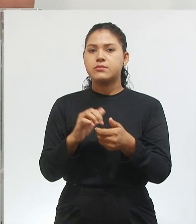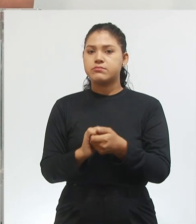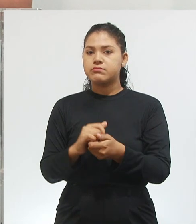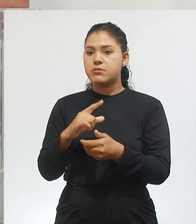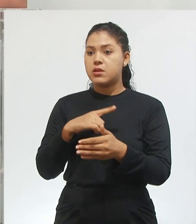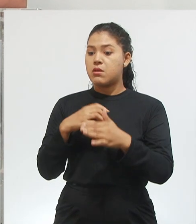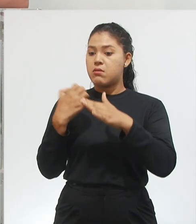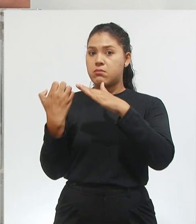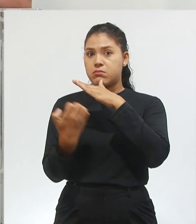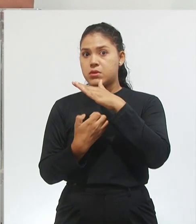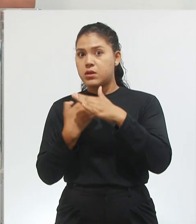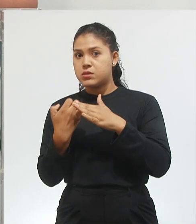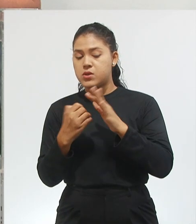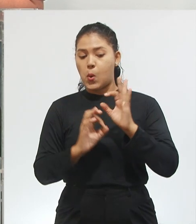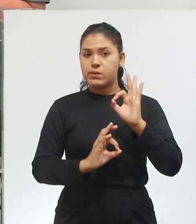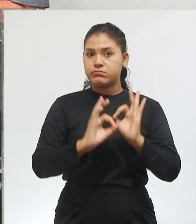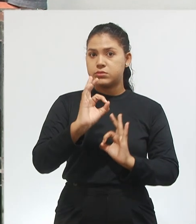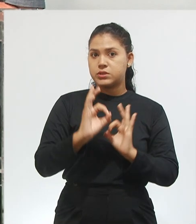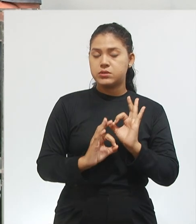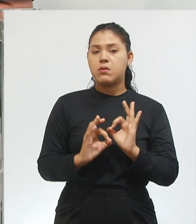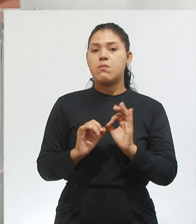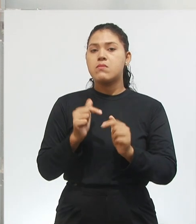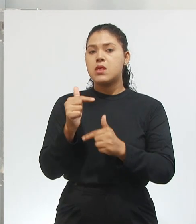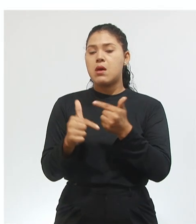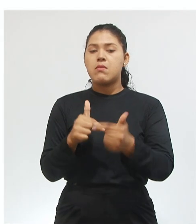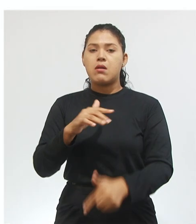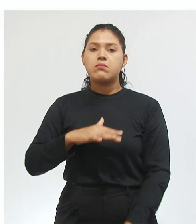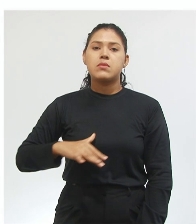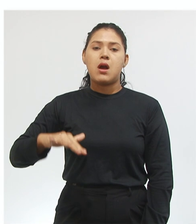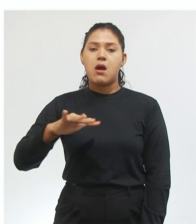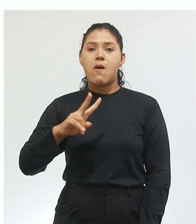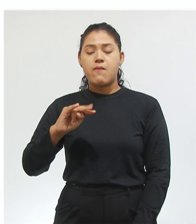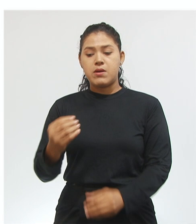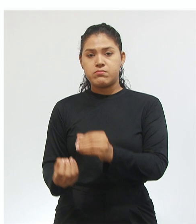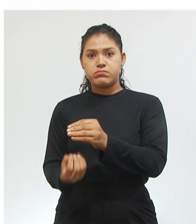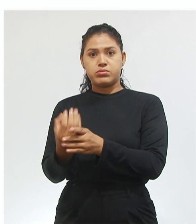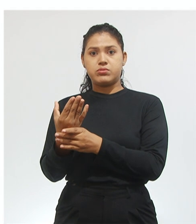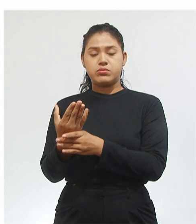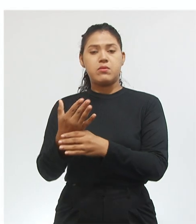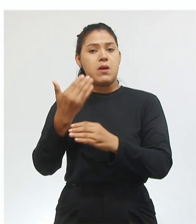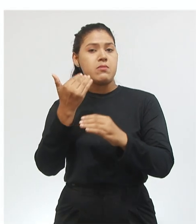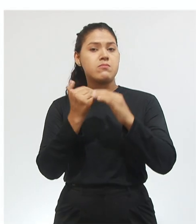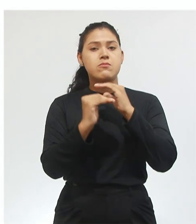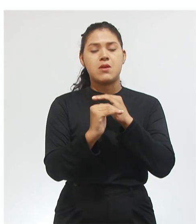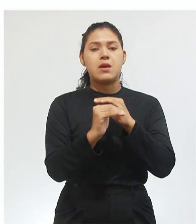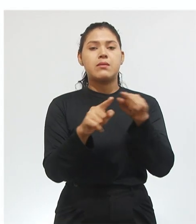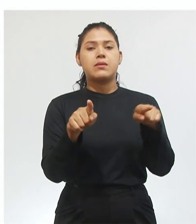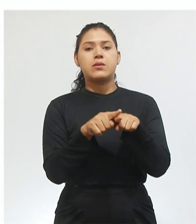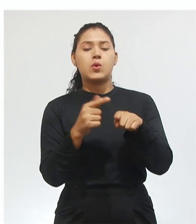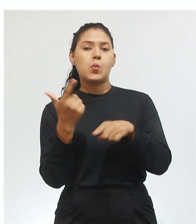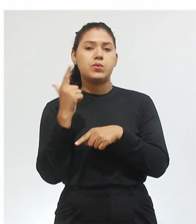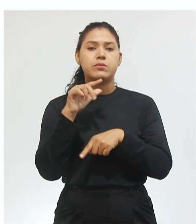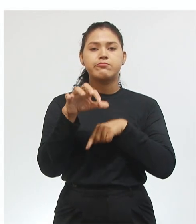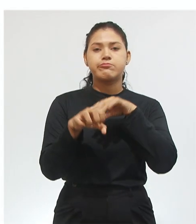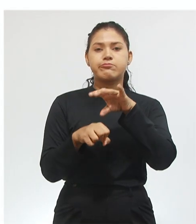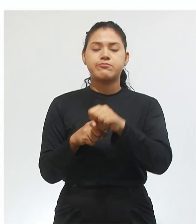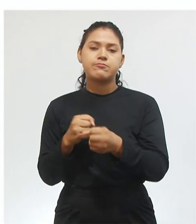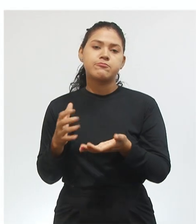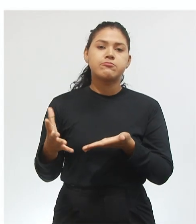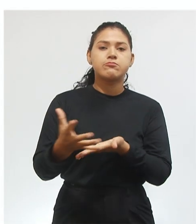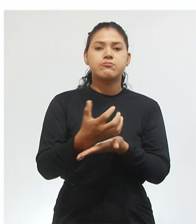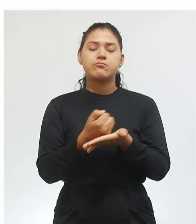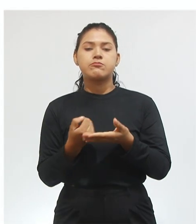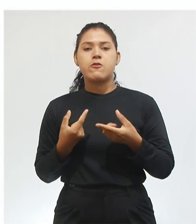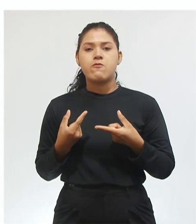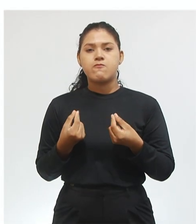de organizações de negócios que vão criar que vão entregar e que vão capturar valor